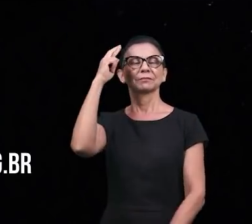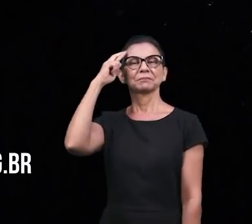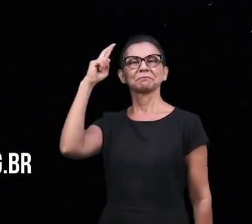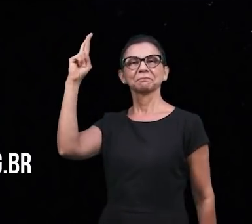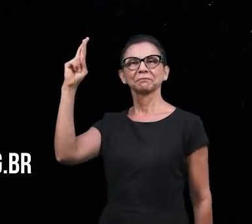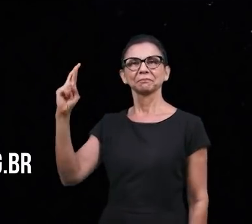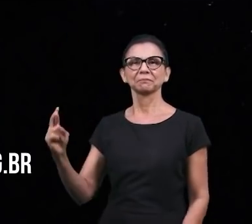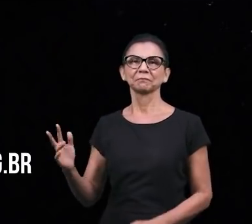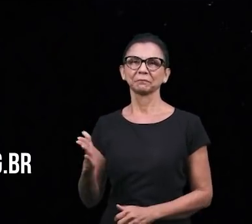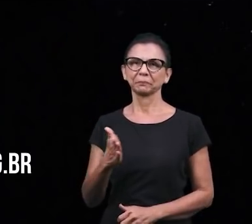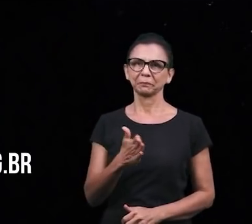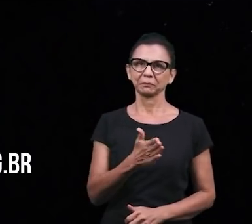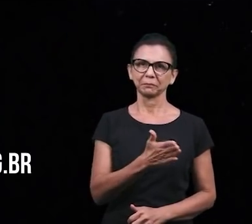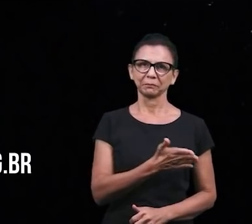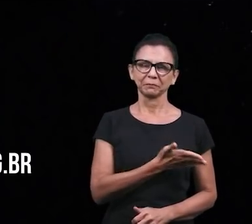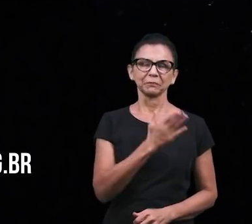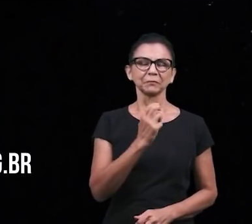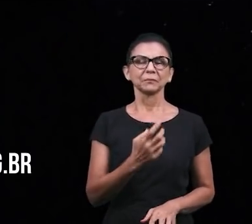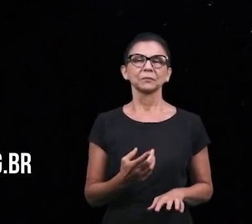Senhor.